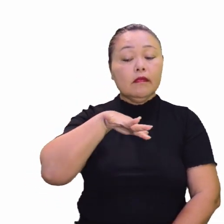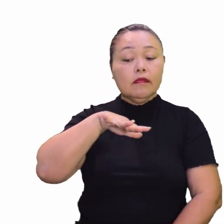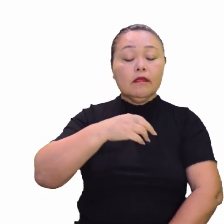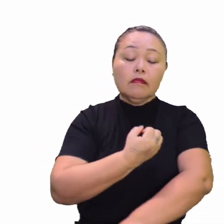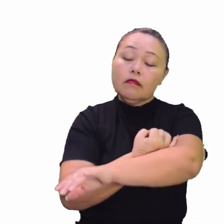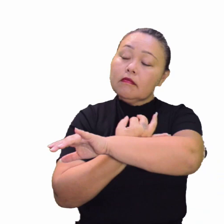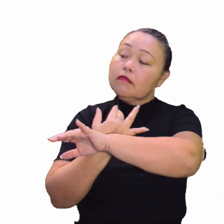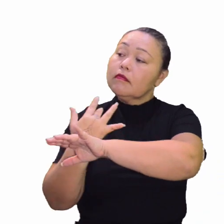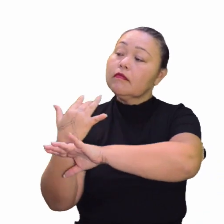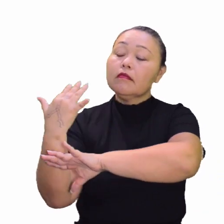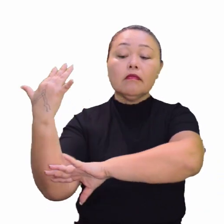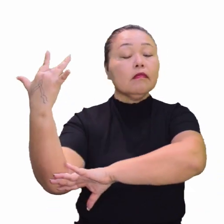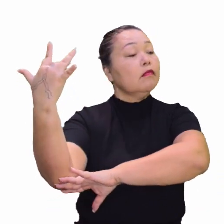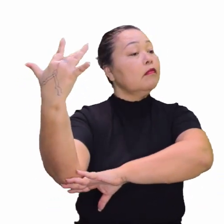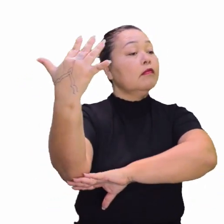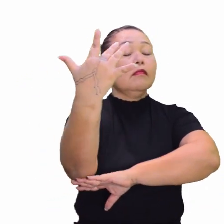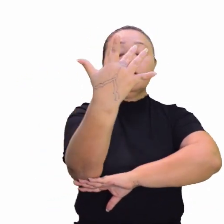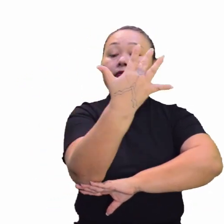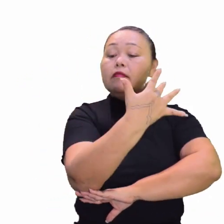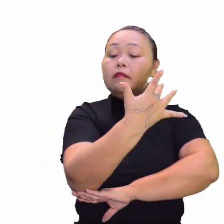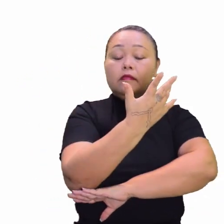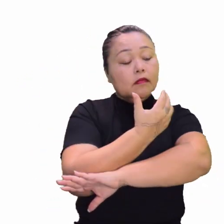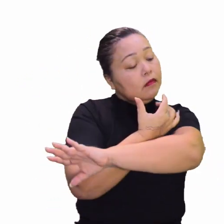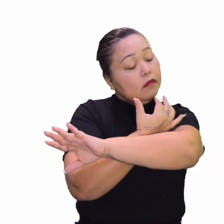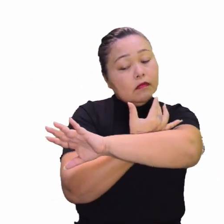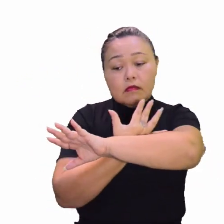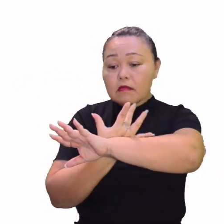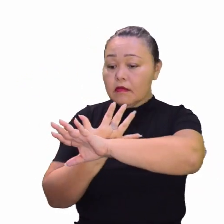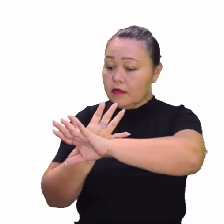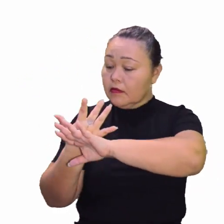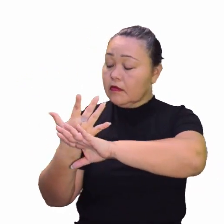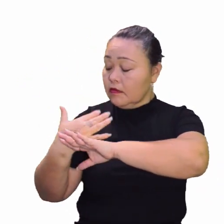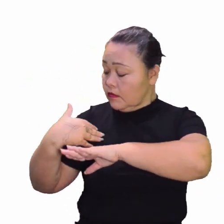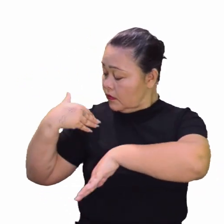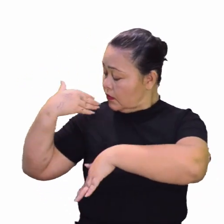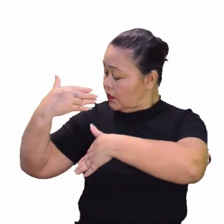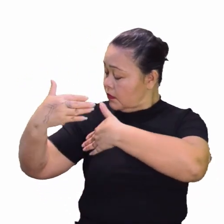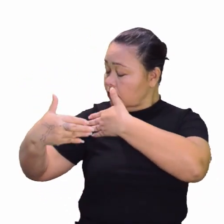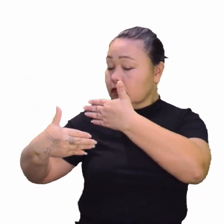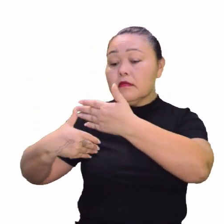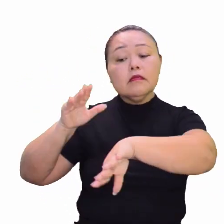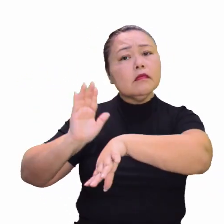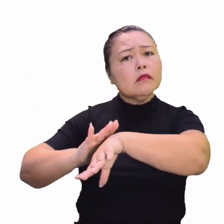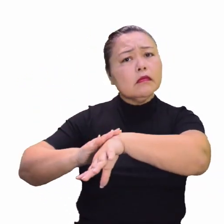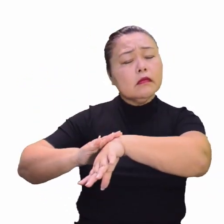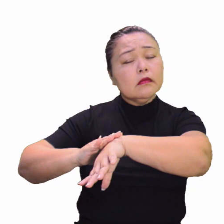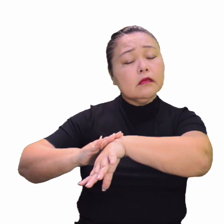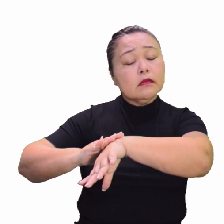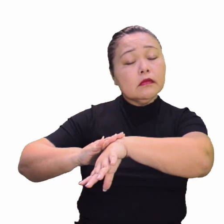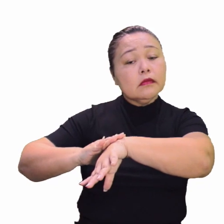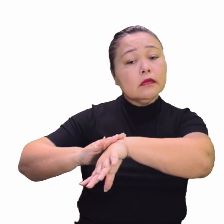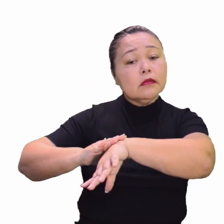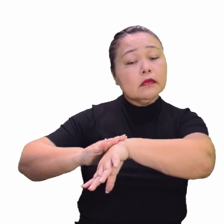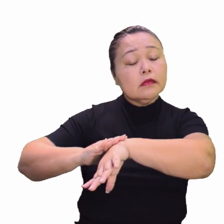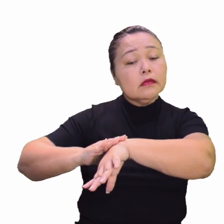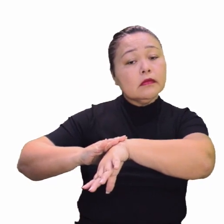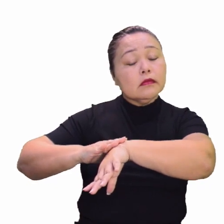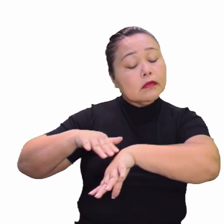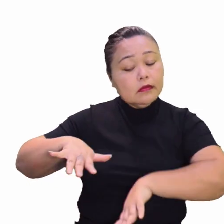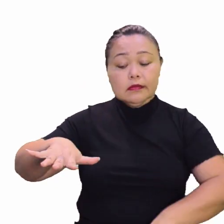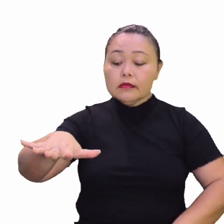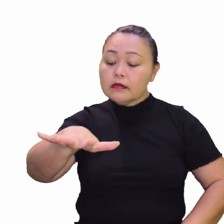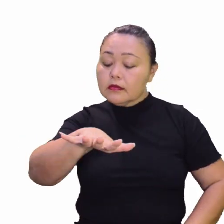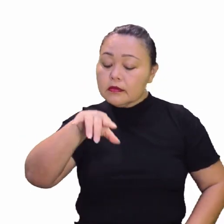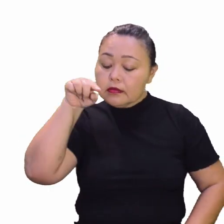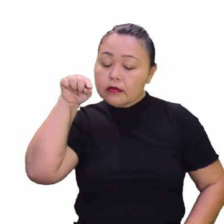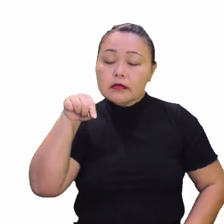é a vegetação. Exato. Essa vegetação, ao longo do tempo, esse